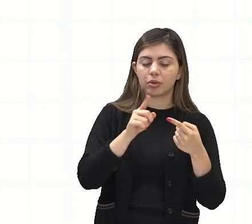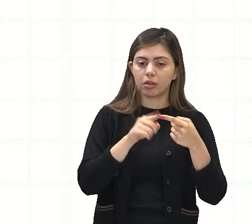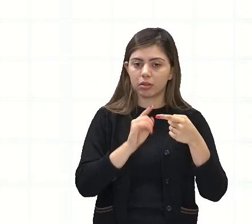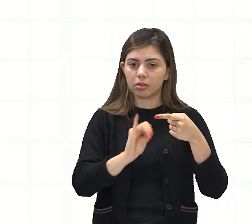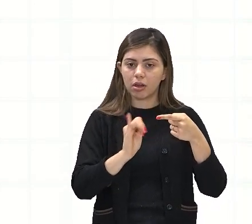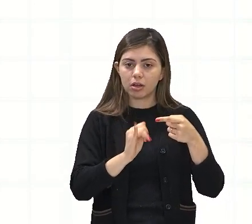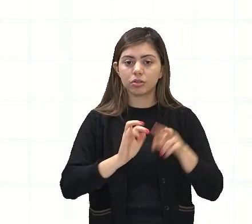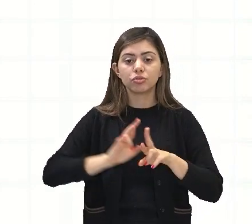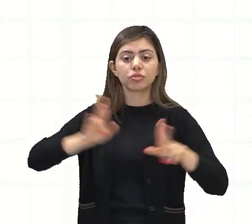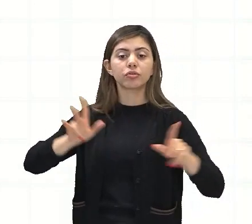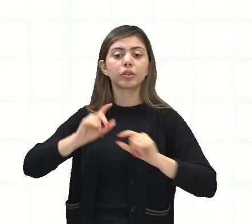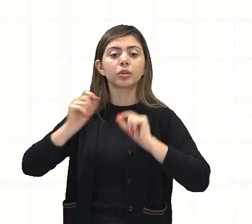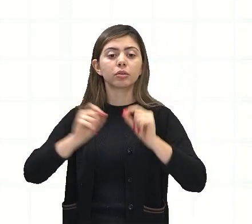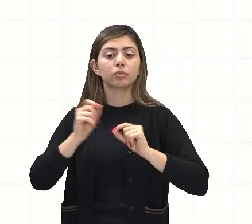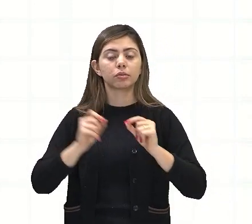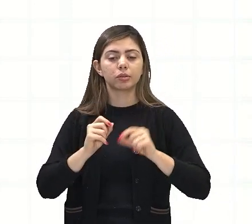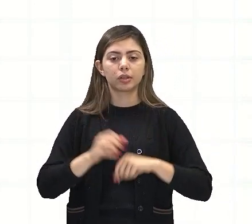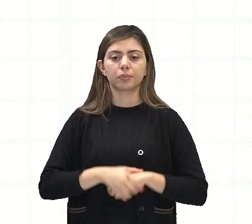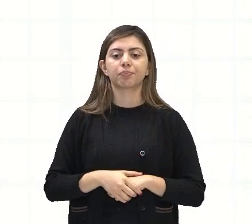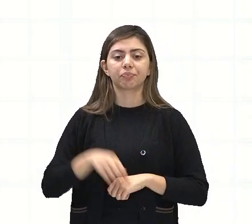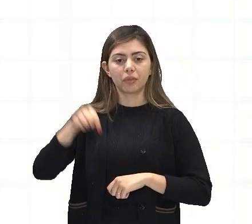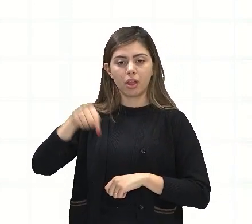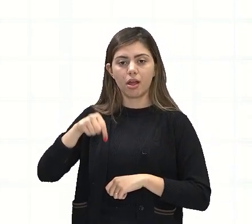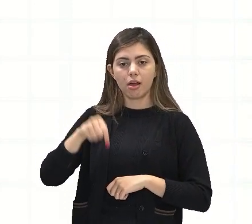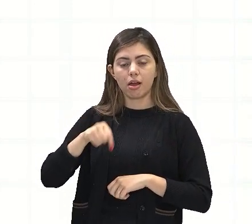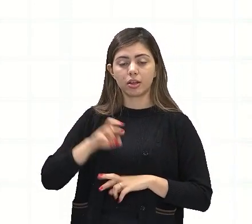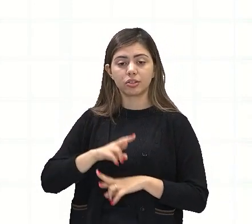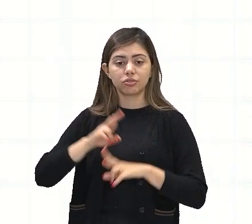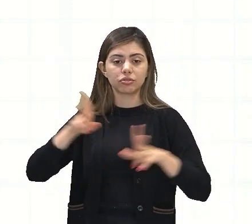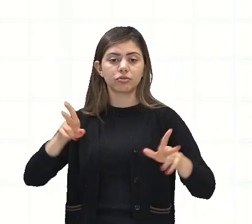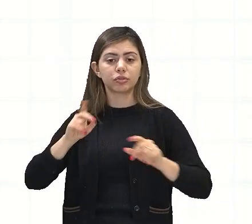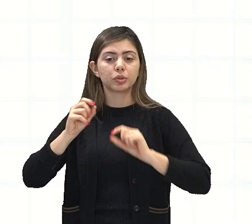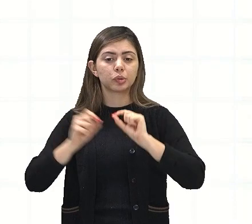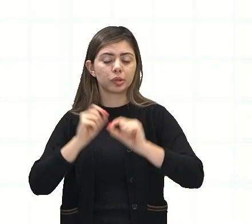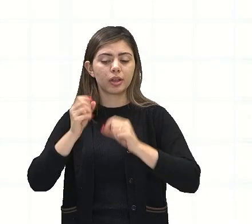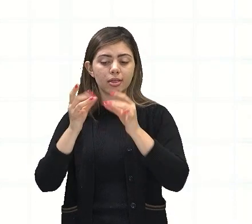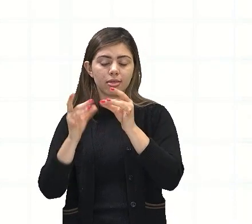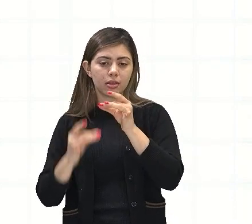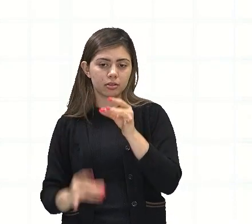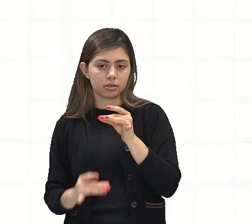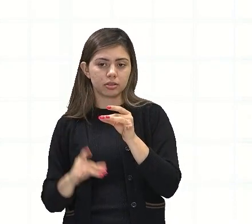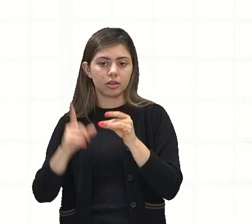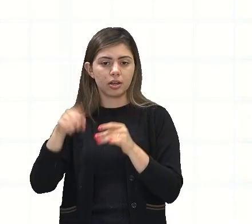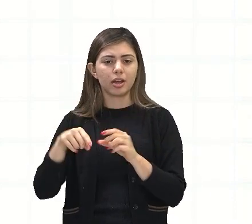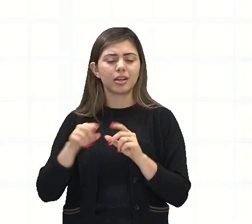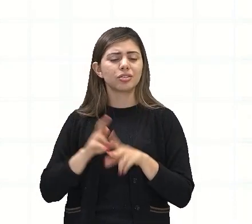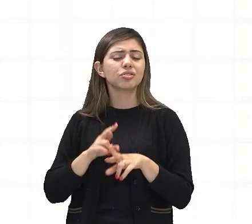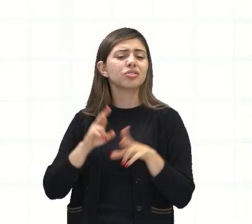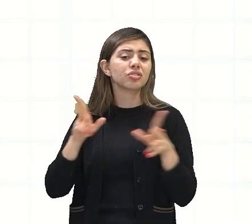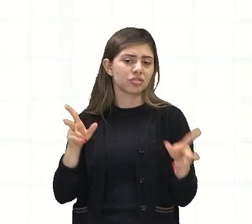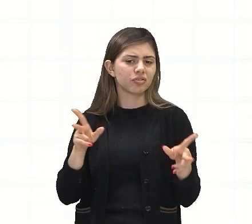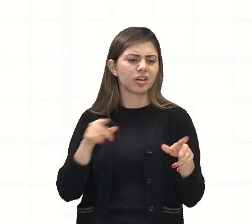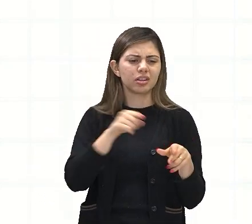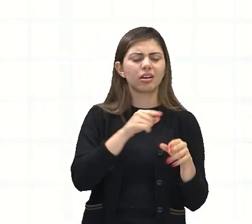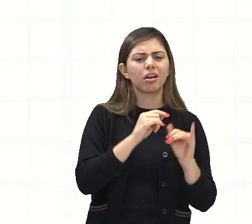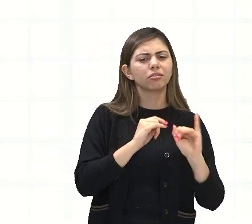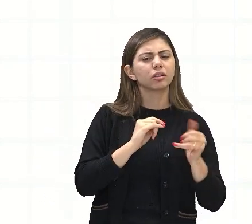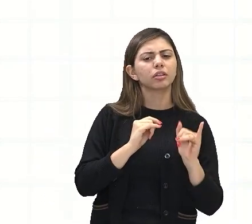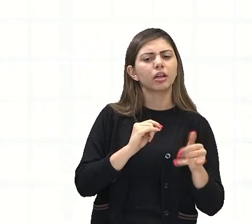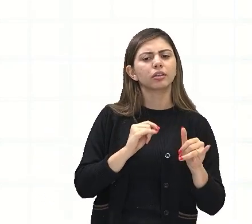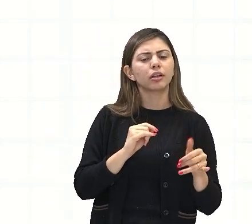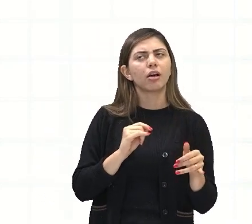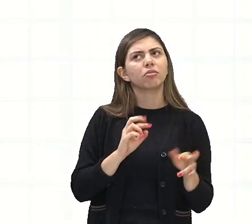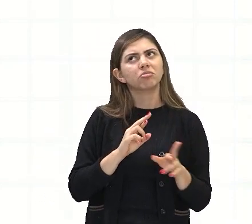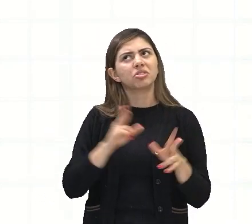narração? O tipo textual, né, descritivo, ele é diferente da narração, mas é diferente